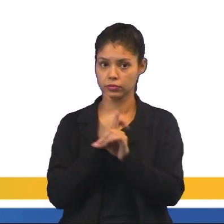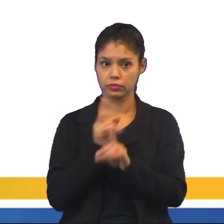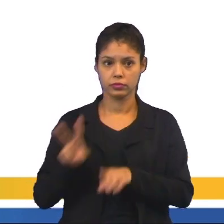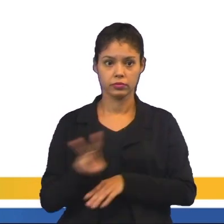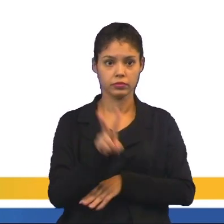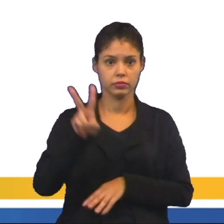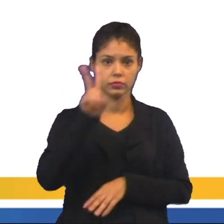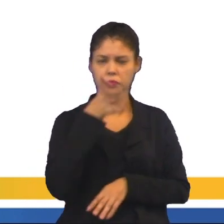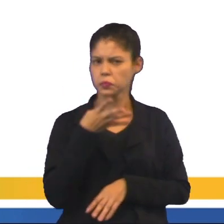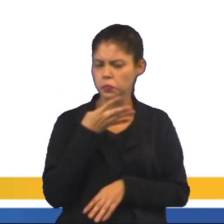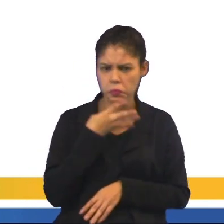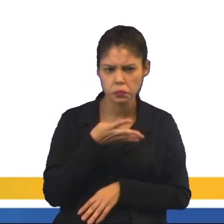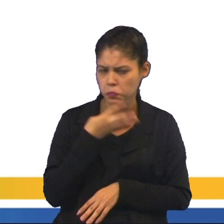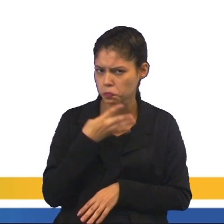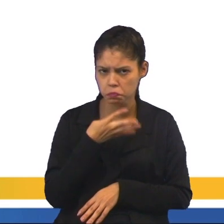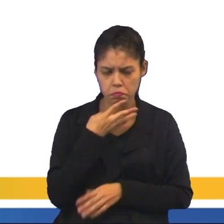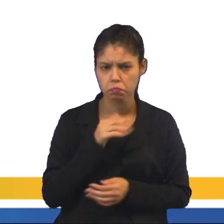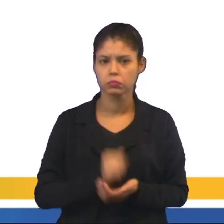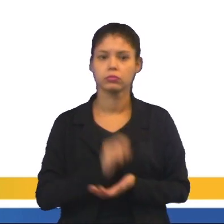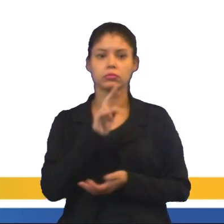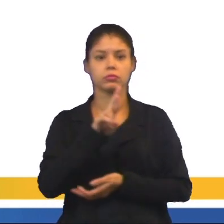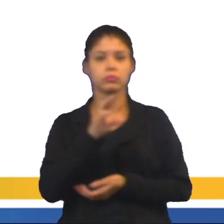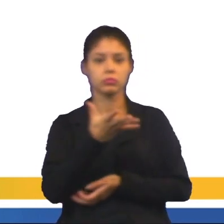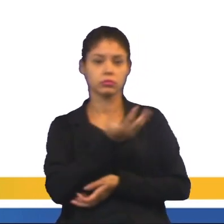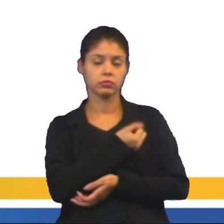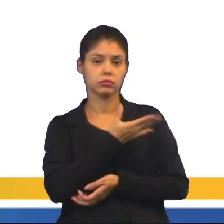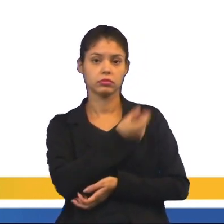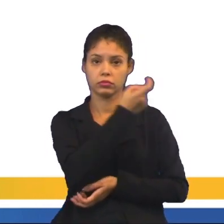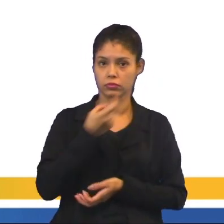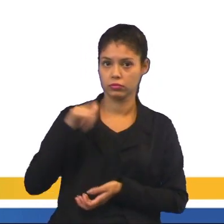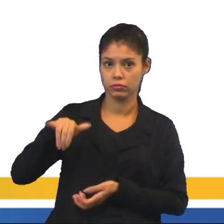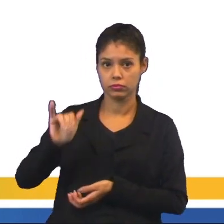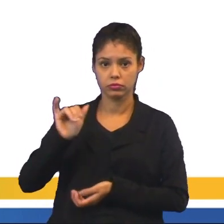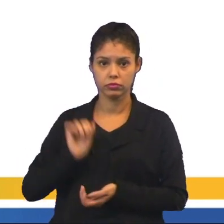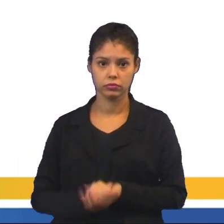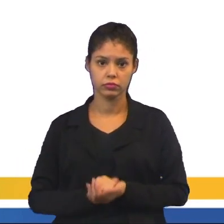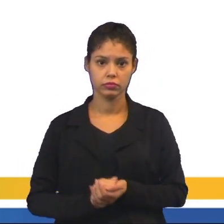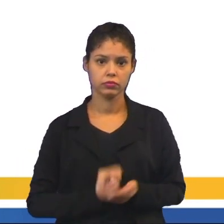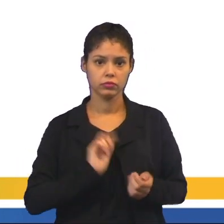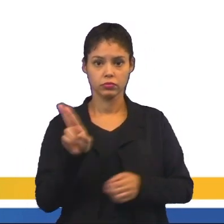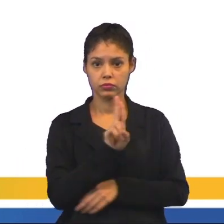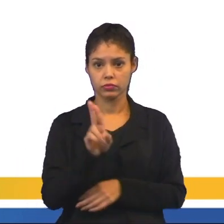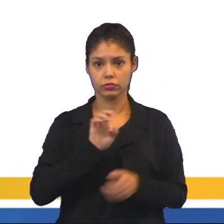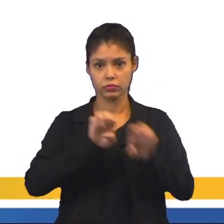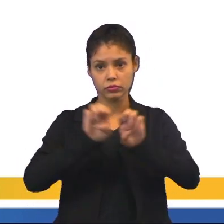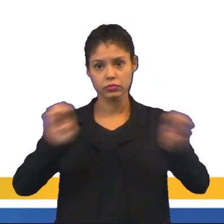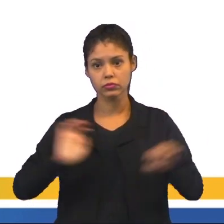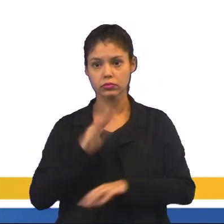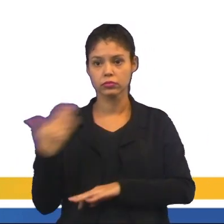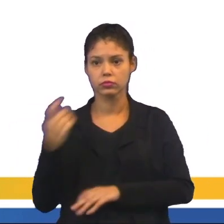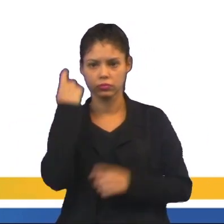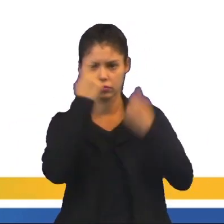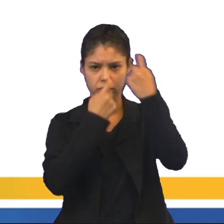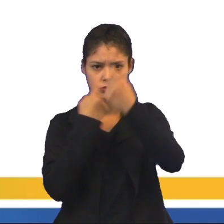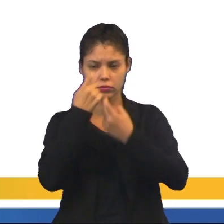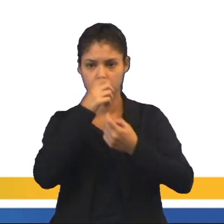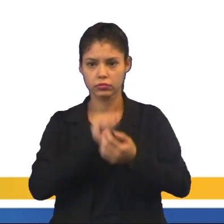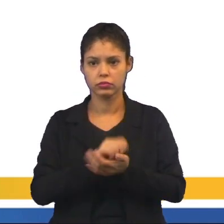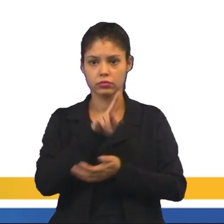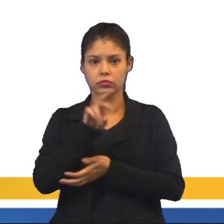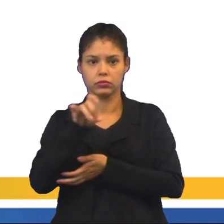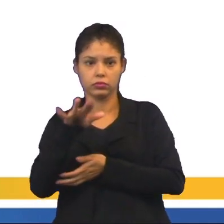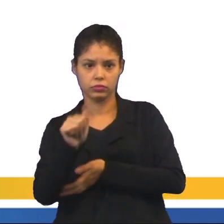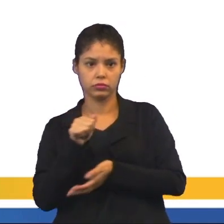de encontrarmos valores desconhecidos, tá? De incógnitas. Chamamos de equação quando temos